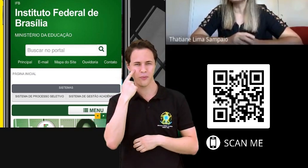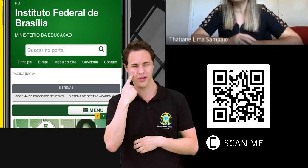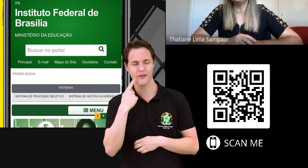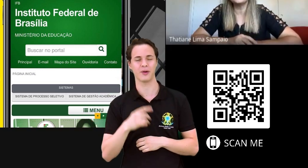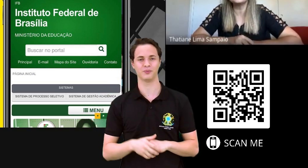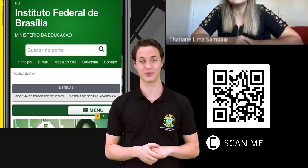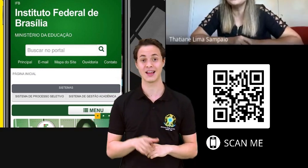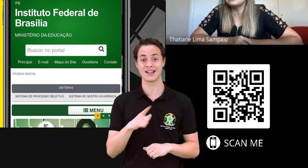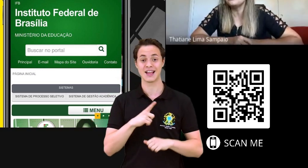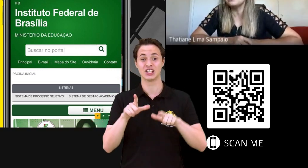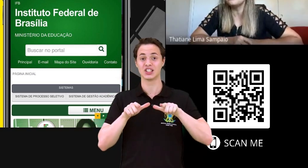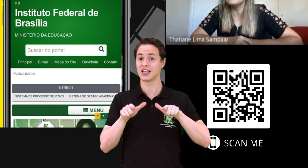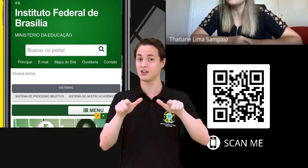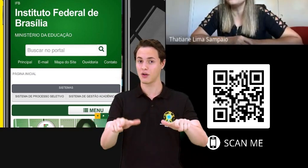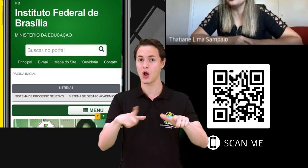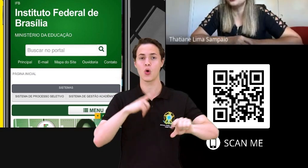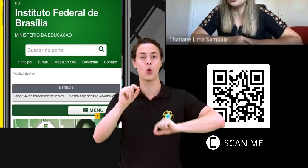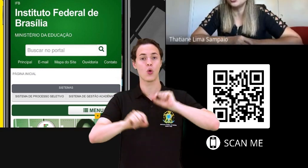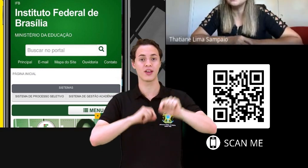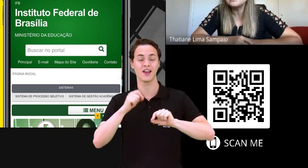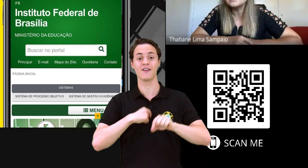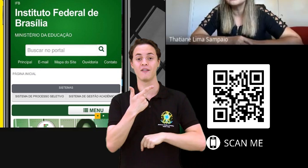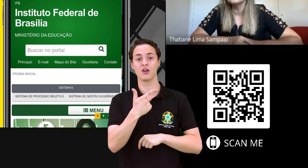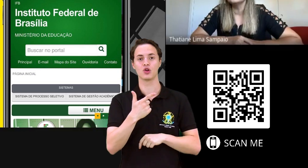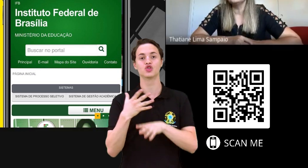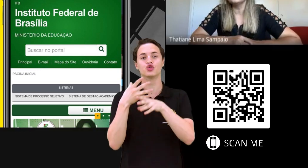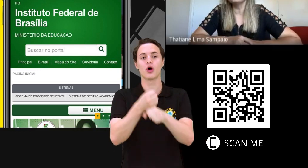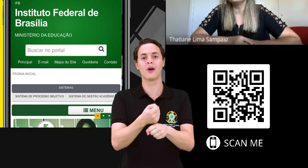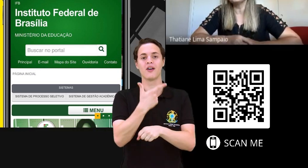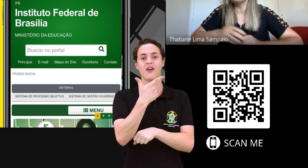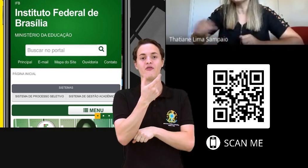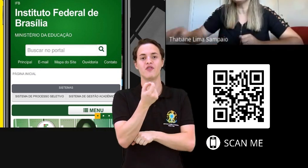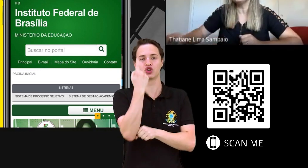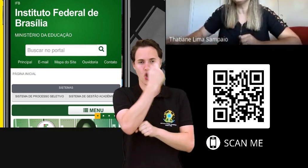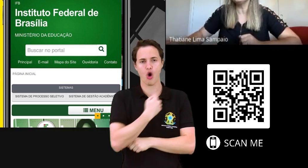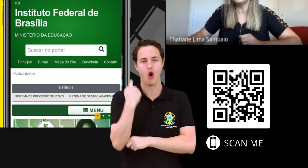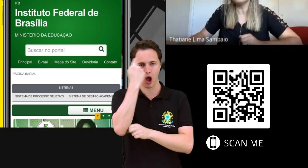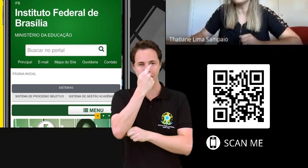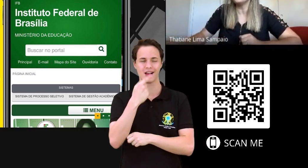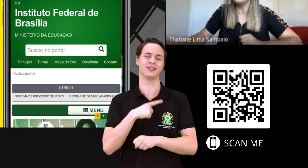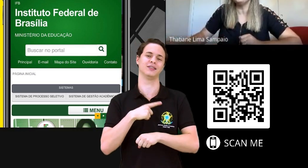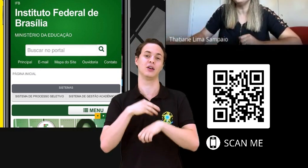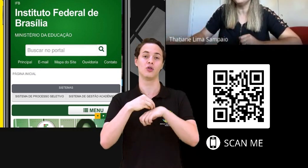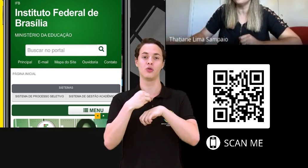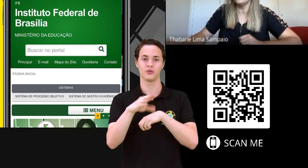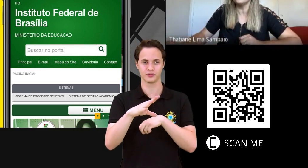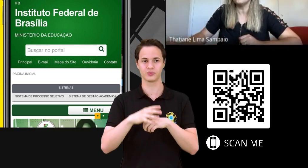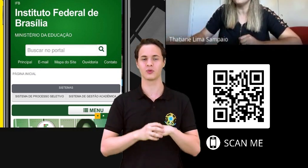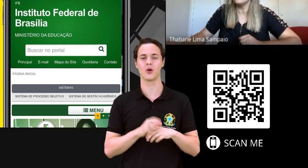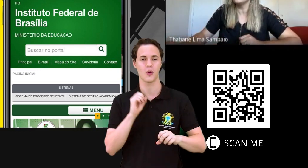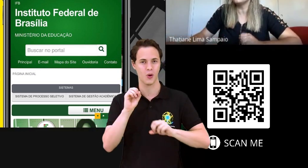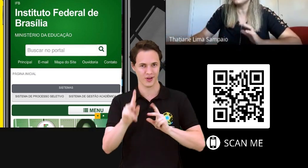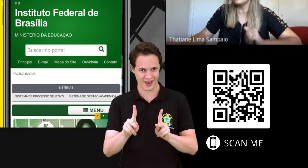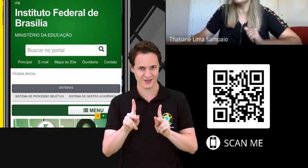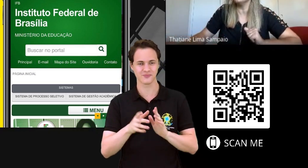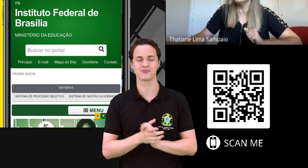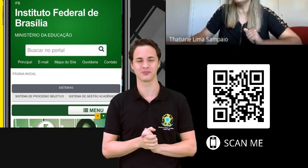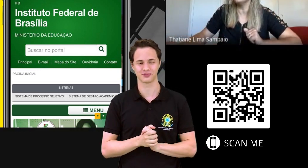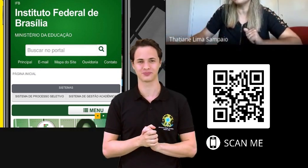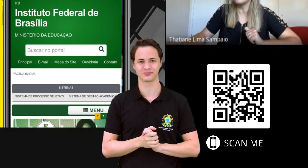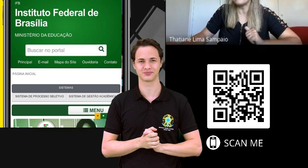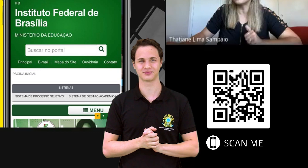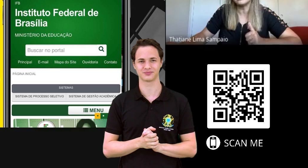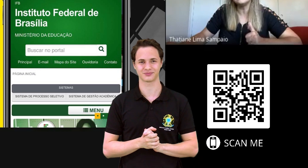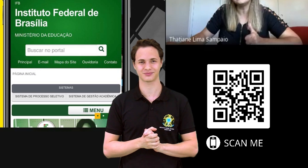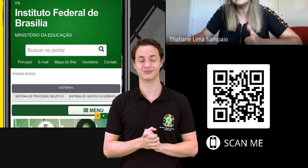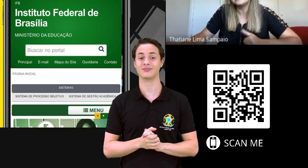A certificação, então, ela vai ser de 20 horas e ela vai ser passível a partir de 20 horas